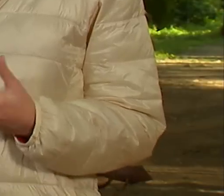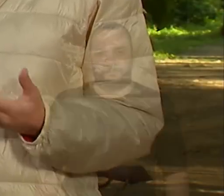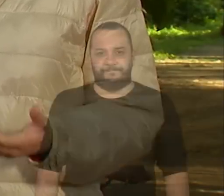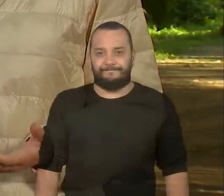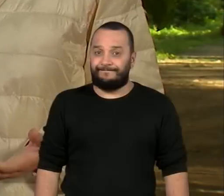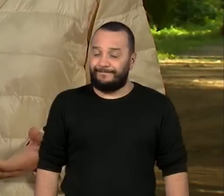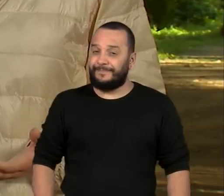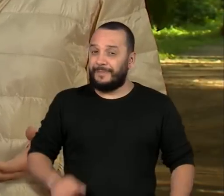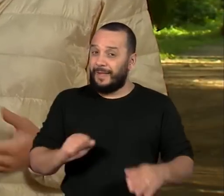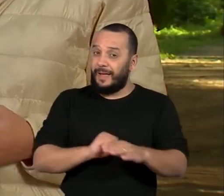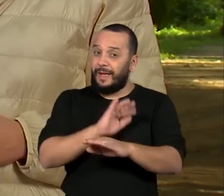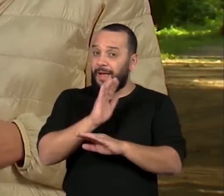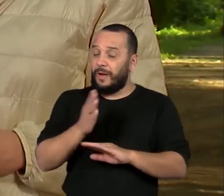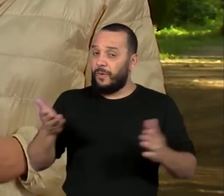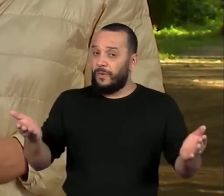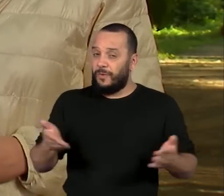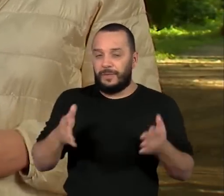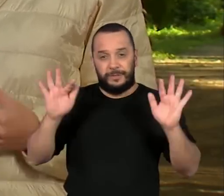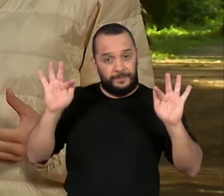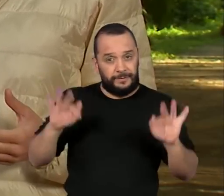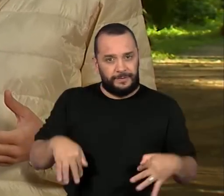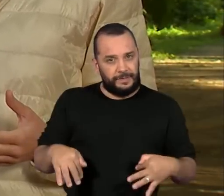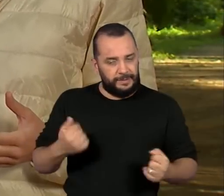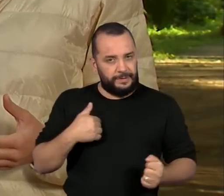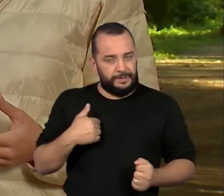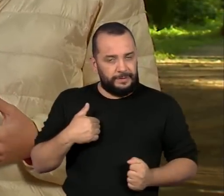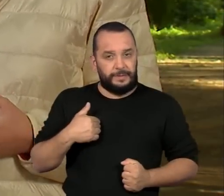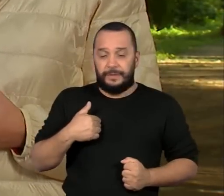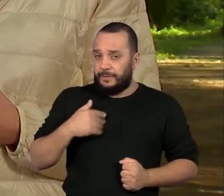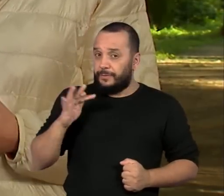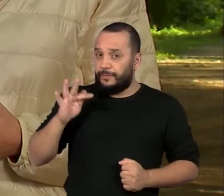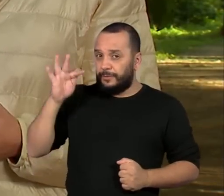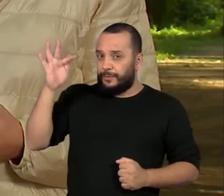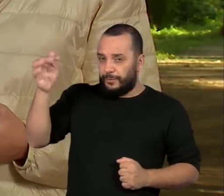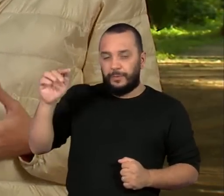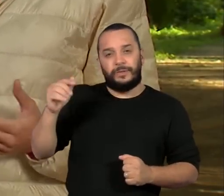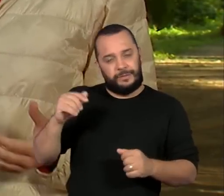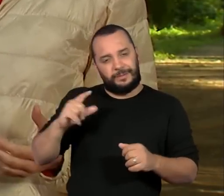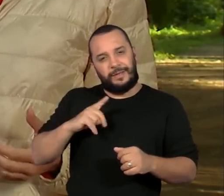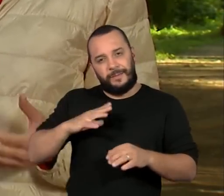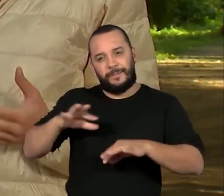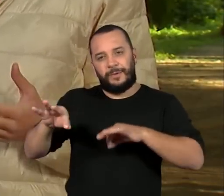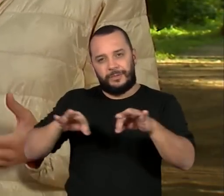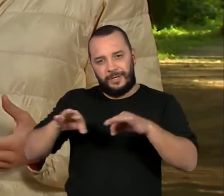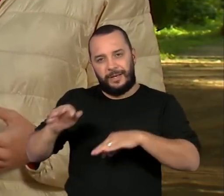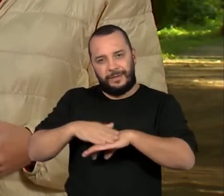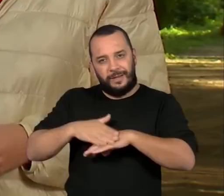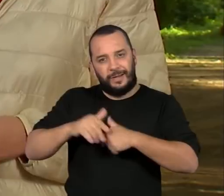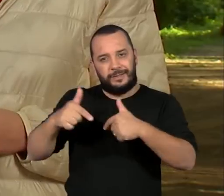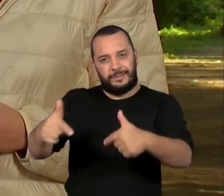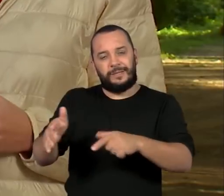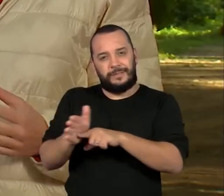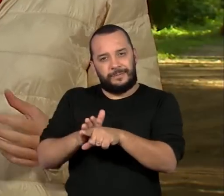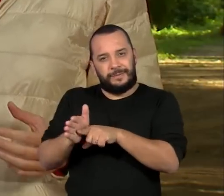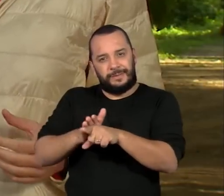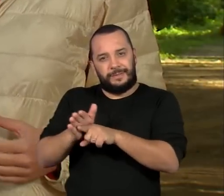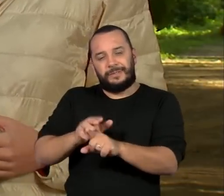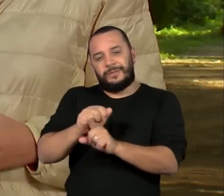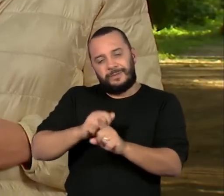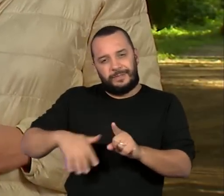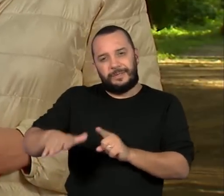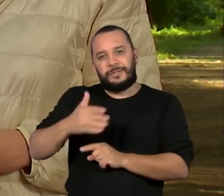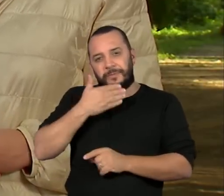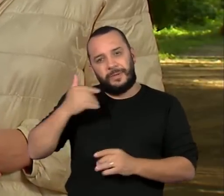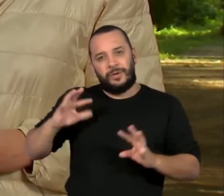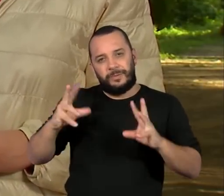O Repórter Eco de hoje fica por aqui. No próximo programa tem mais projetos, ações e pesquisas por um mundo melhor